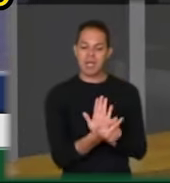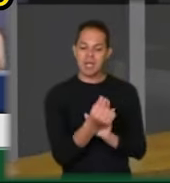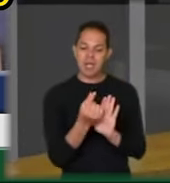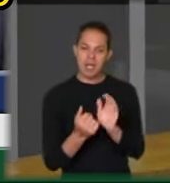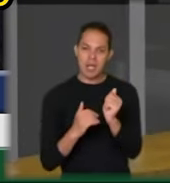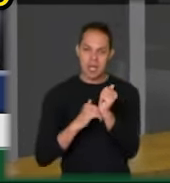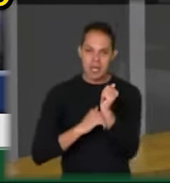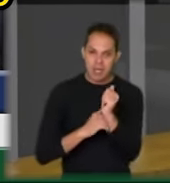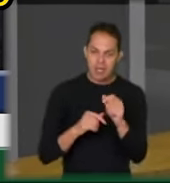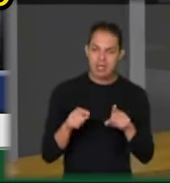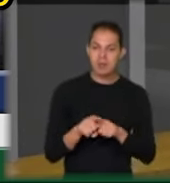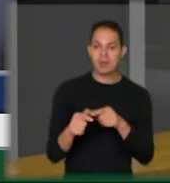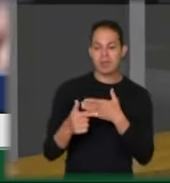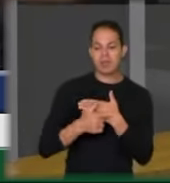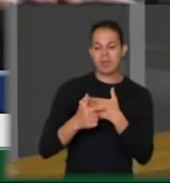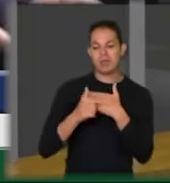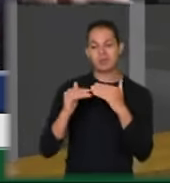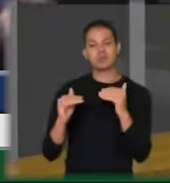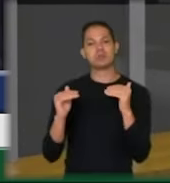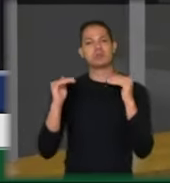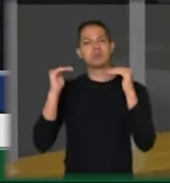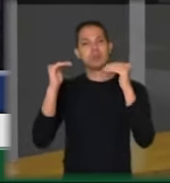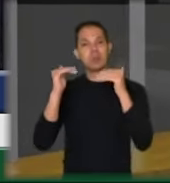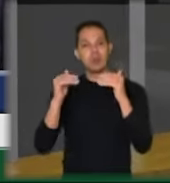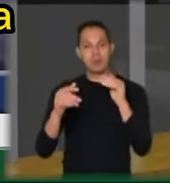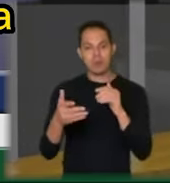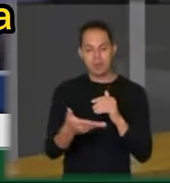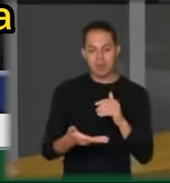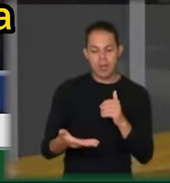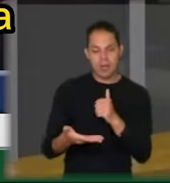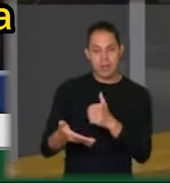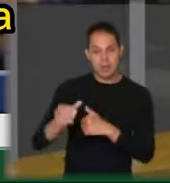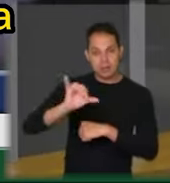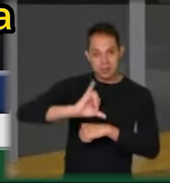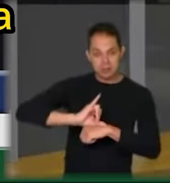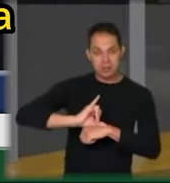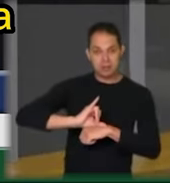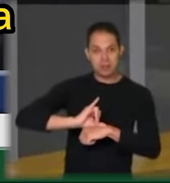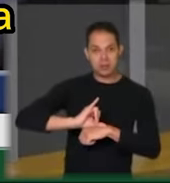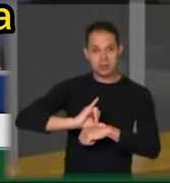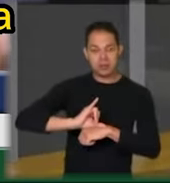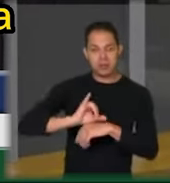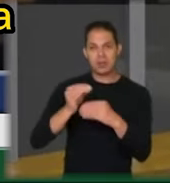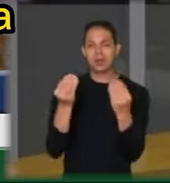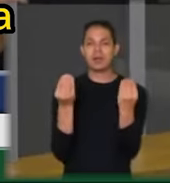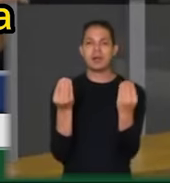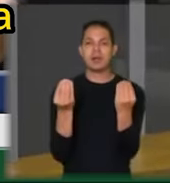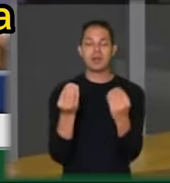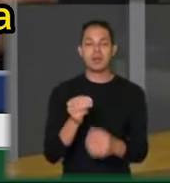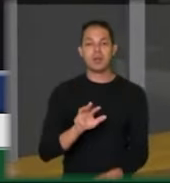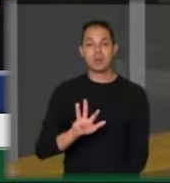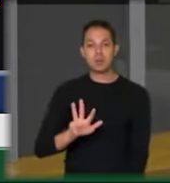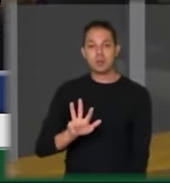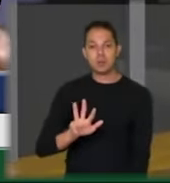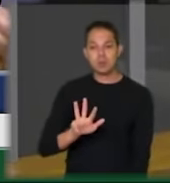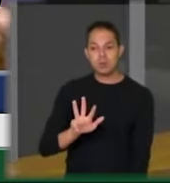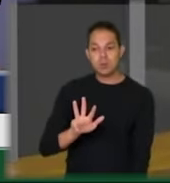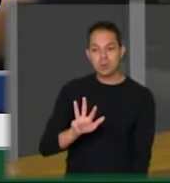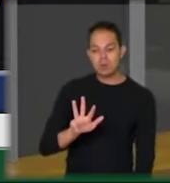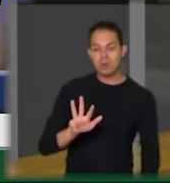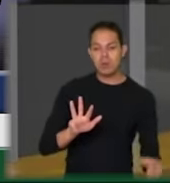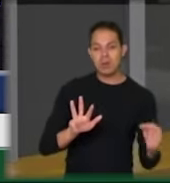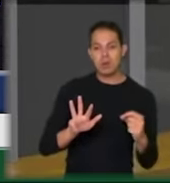que oferecer cargo do segundo escalão para o Centrão? Veja bem, pessoal, Lula é a